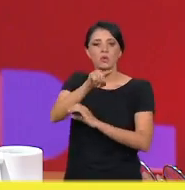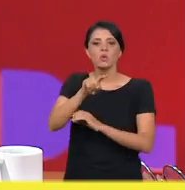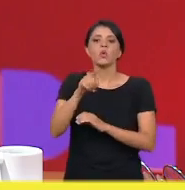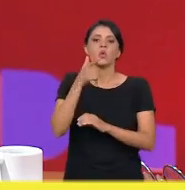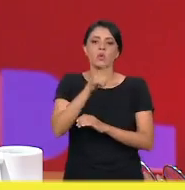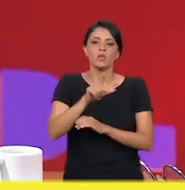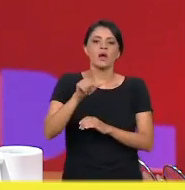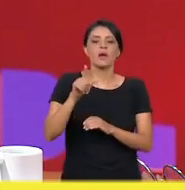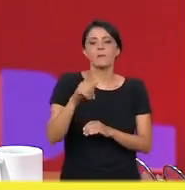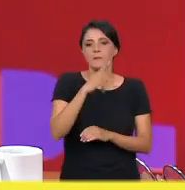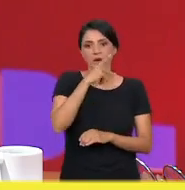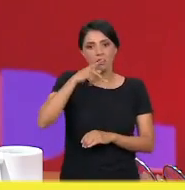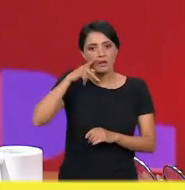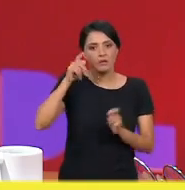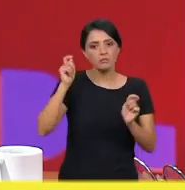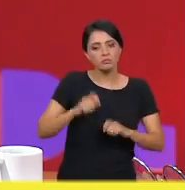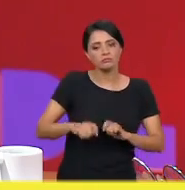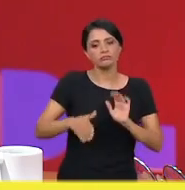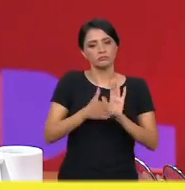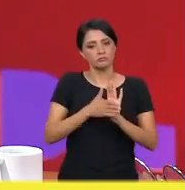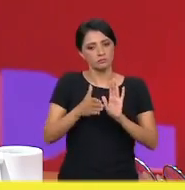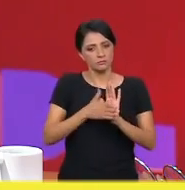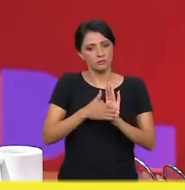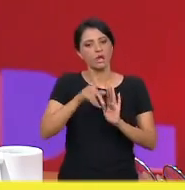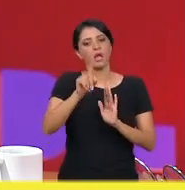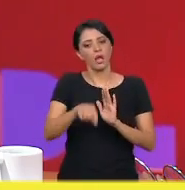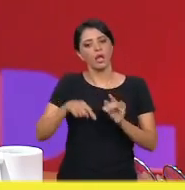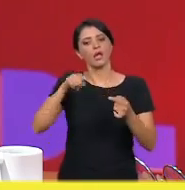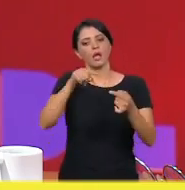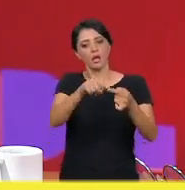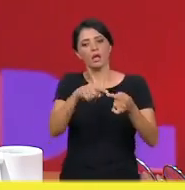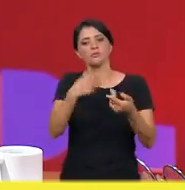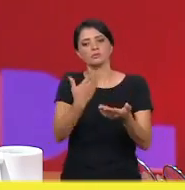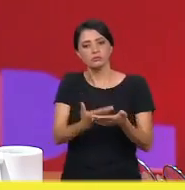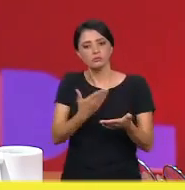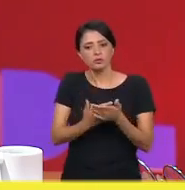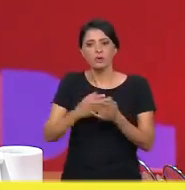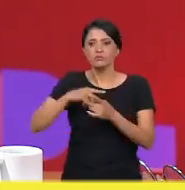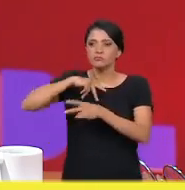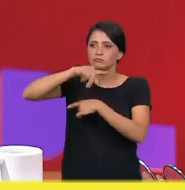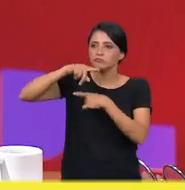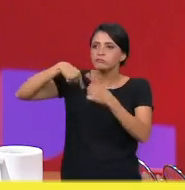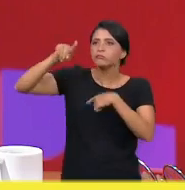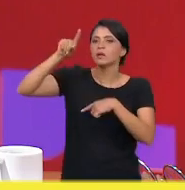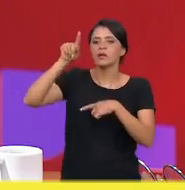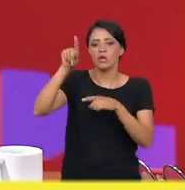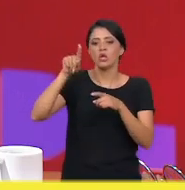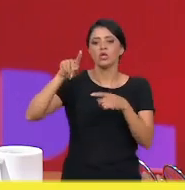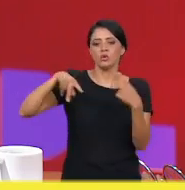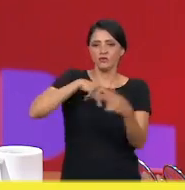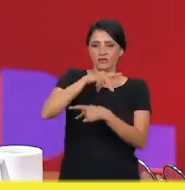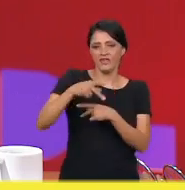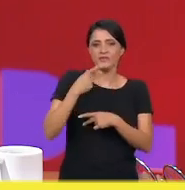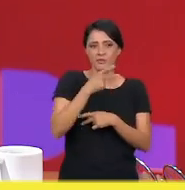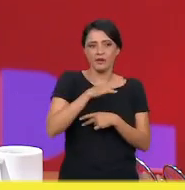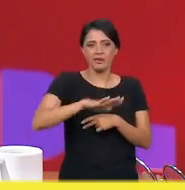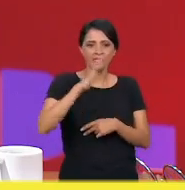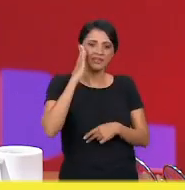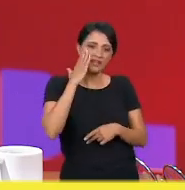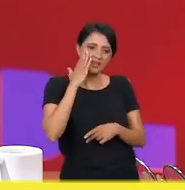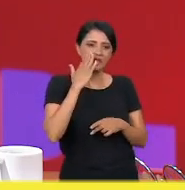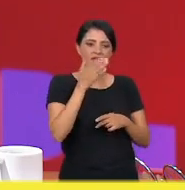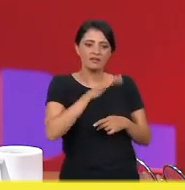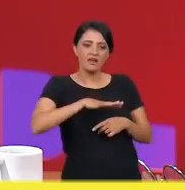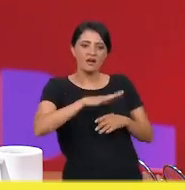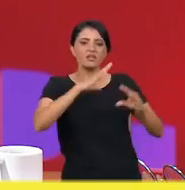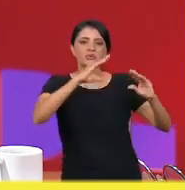pretende estudar essa evolução do universo, para entender o que é esse setor escuro que eu tinha mencionado anteriormente, matéria escura, energia